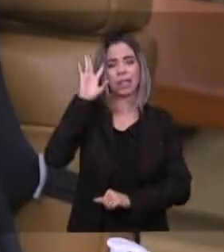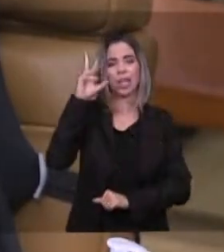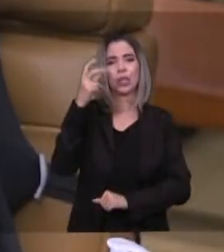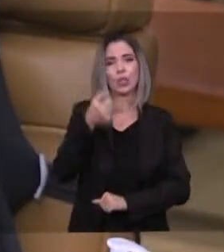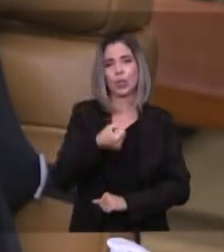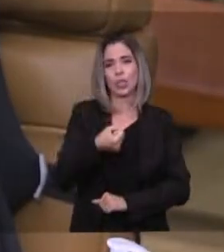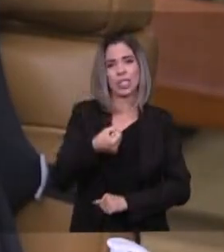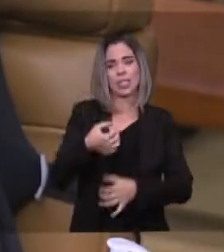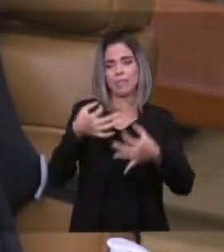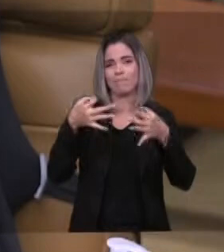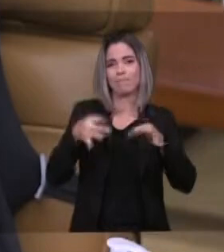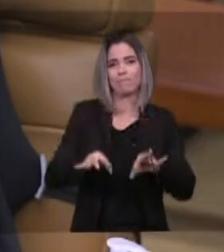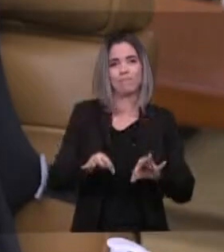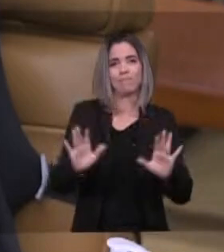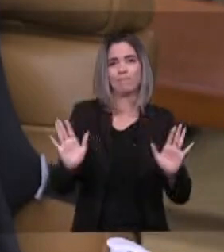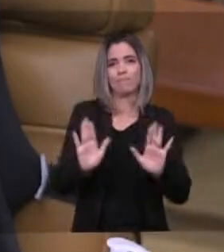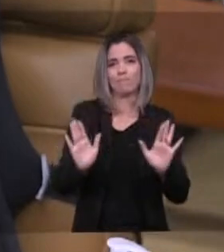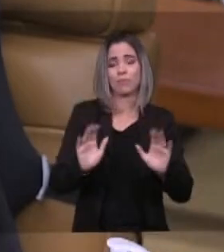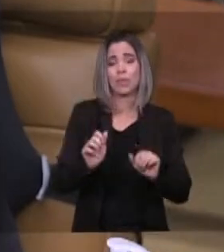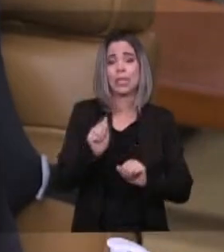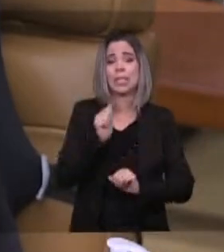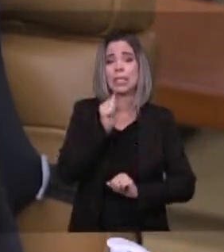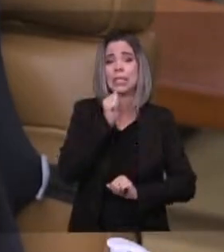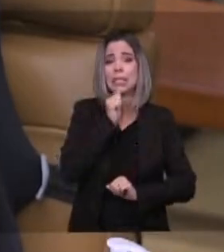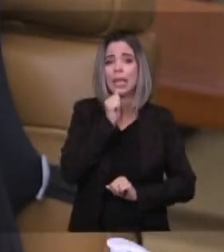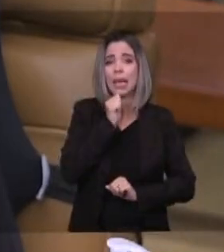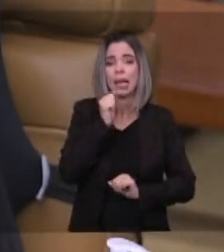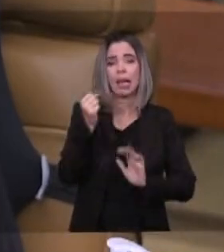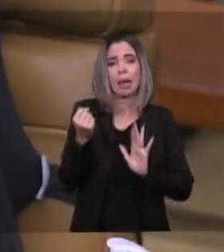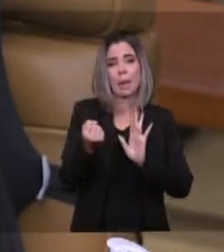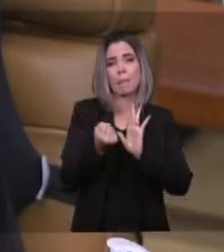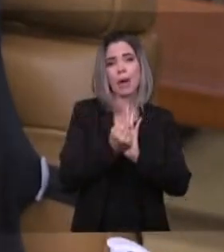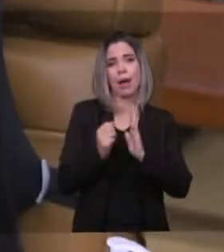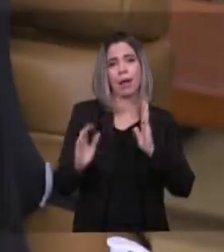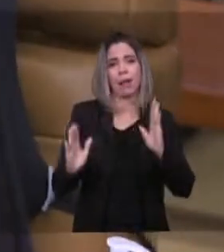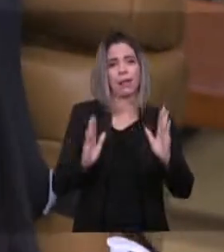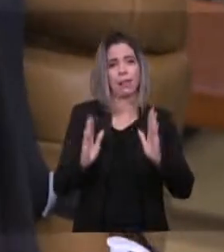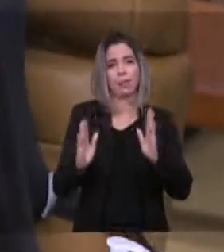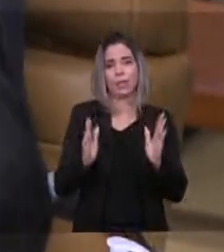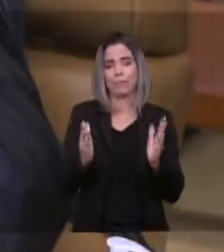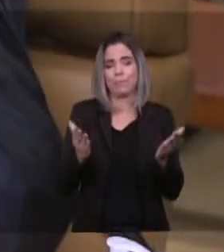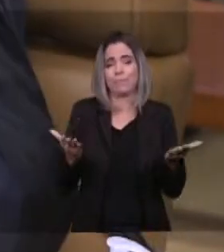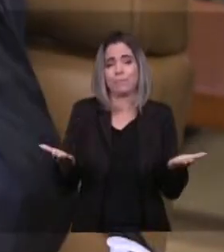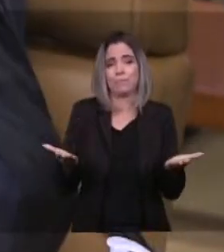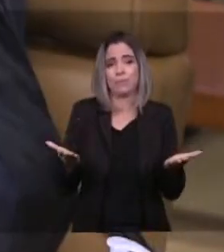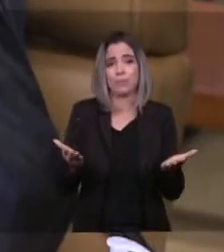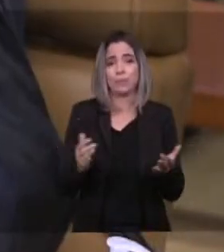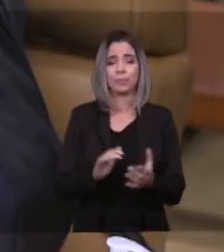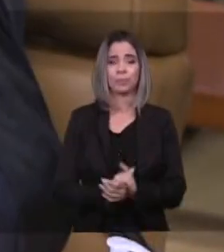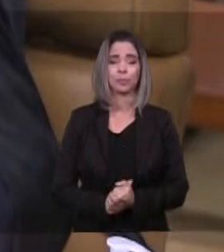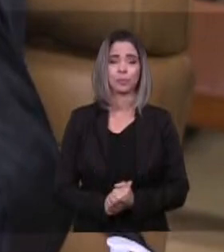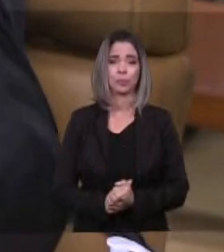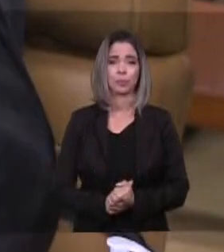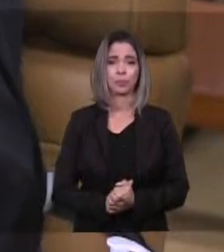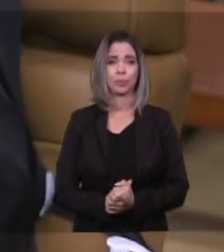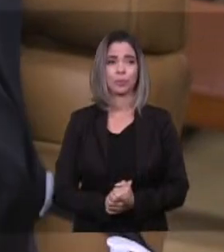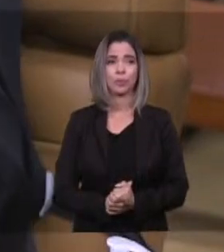solução intermediária sem o reconhecimento do marco temporal. Eu digo isso